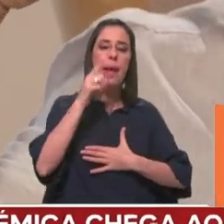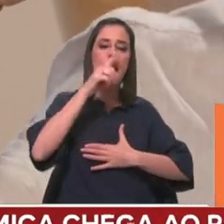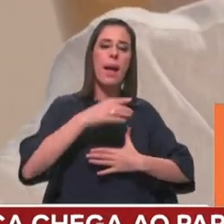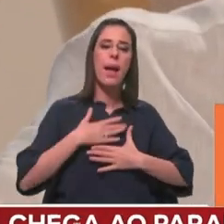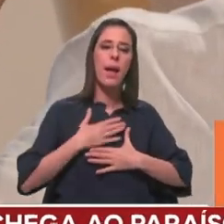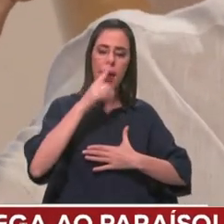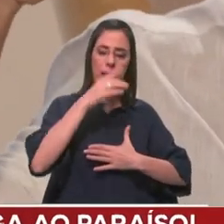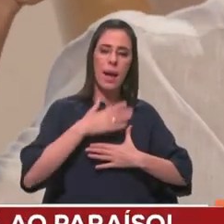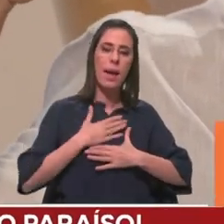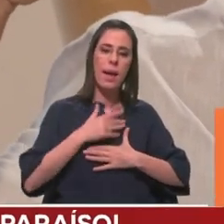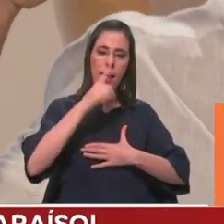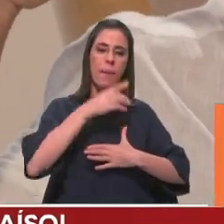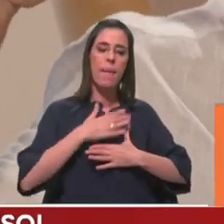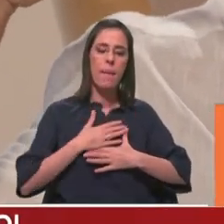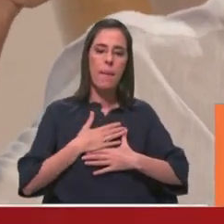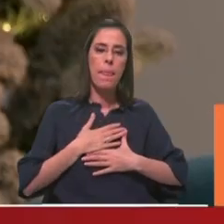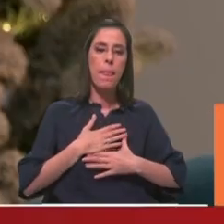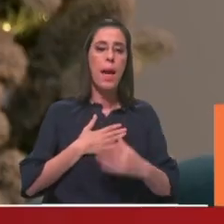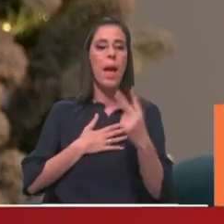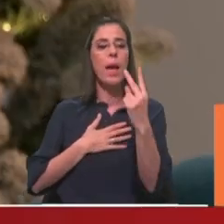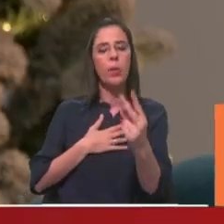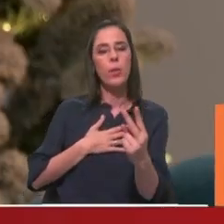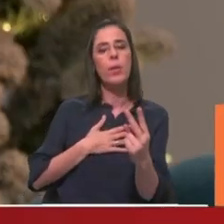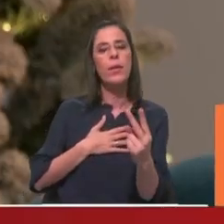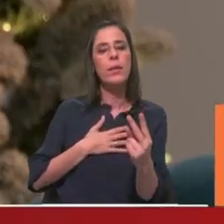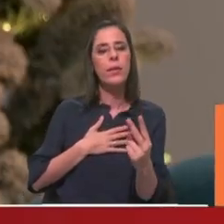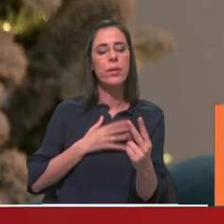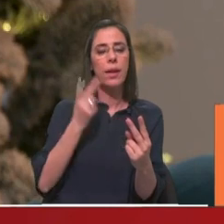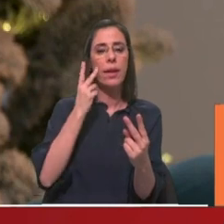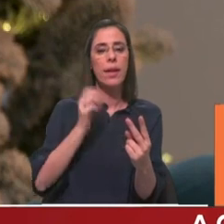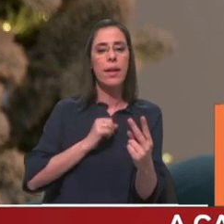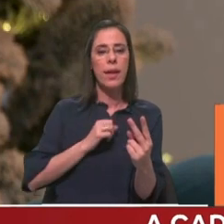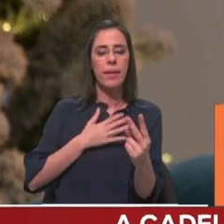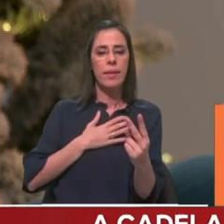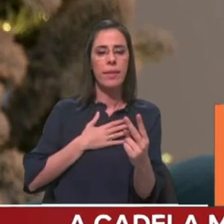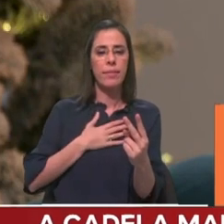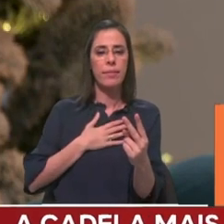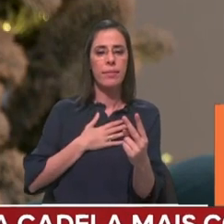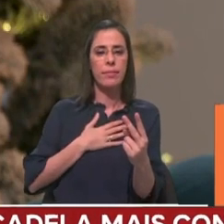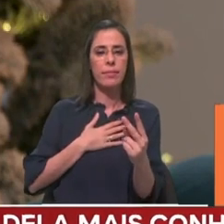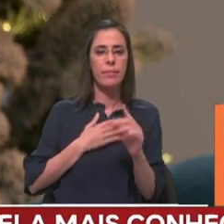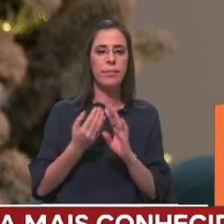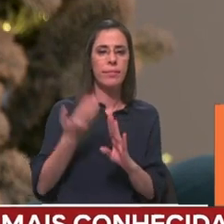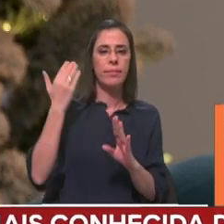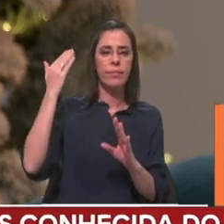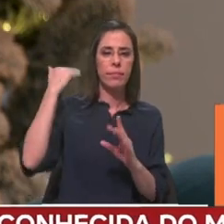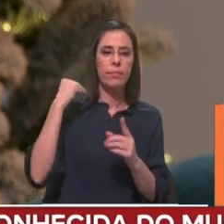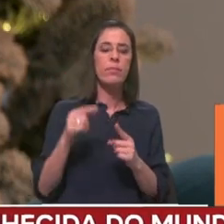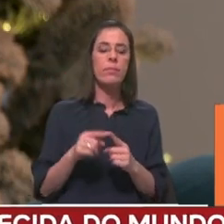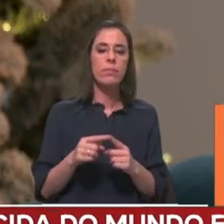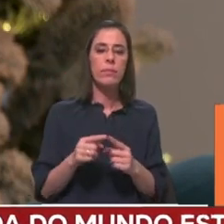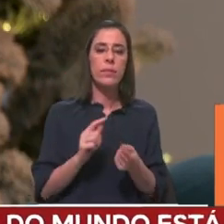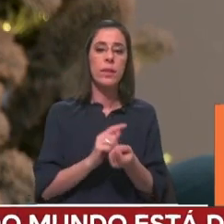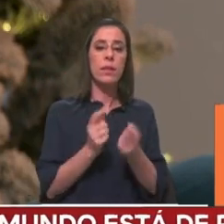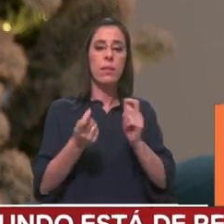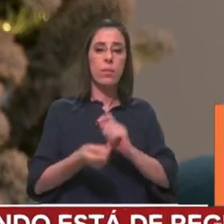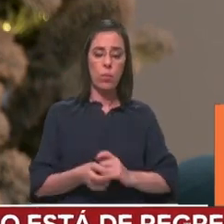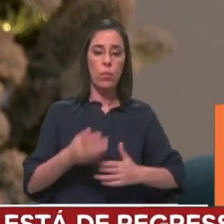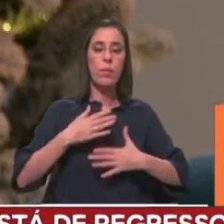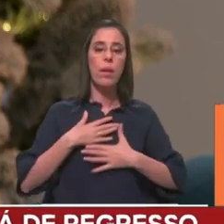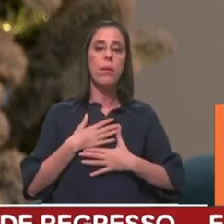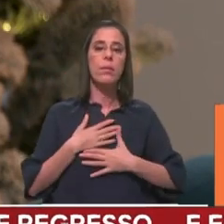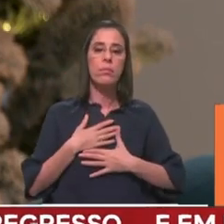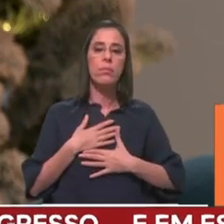quem é, que eu sou, gostar de ser quem sou. Ok, eu acho que há dois momentos, ok, na minha vida, lá para trás, em que há mudança em mim